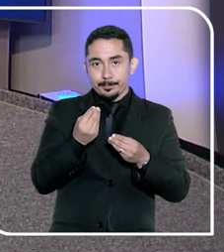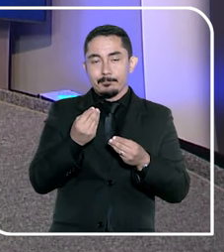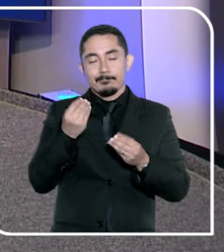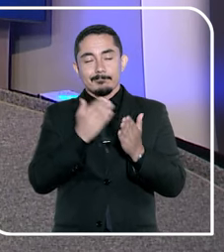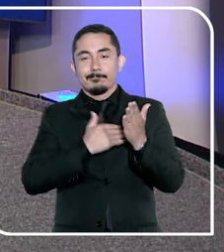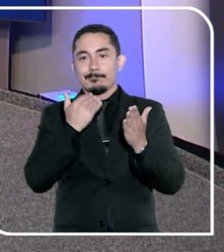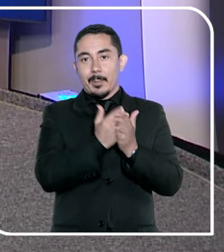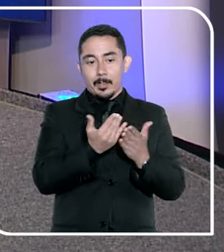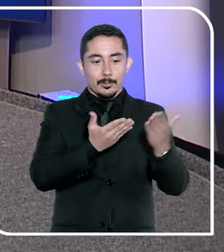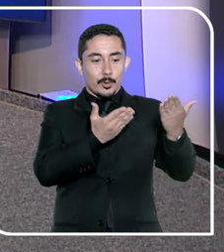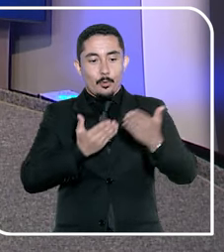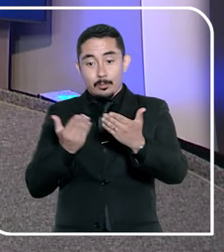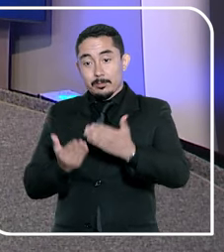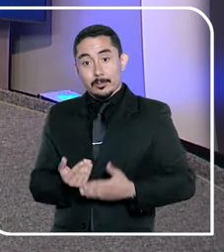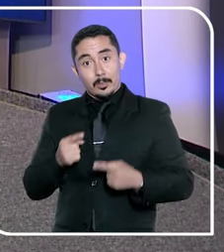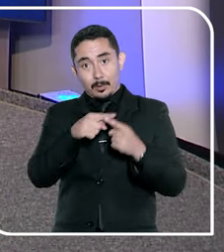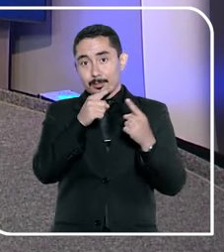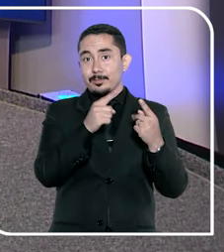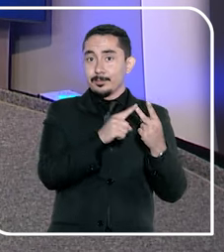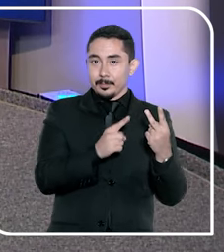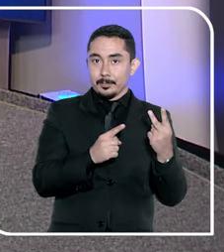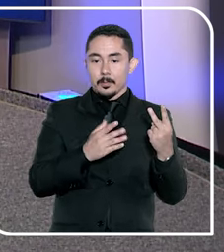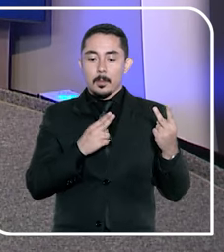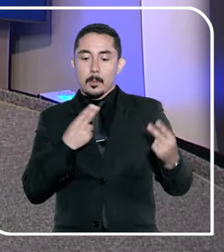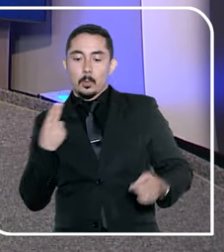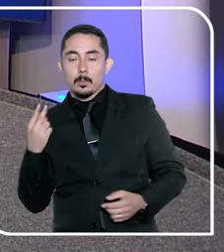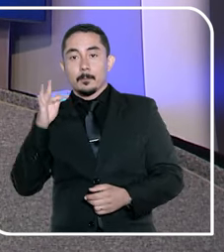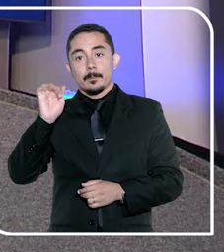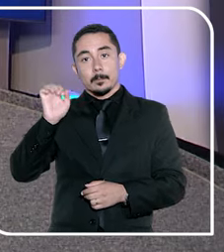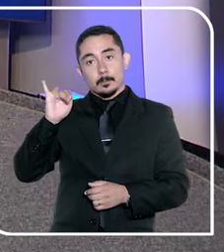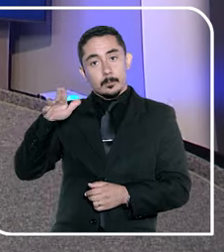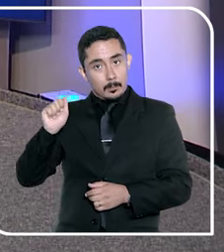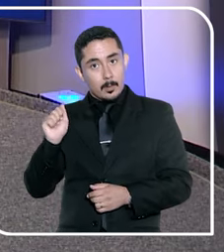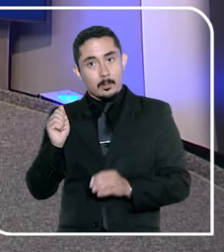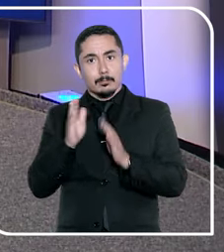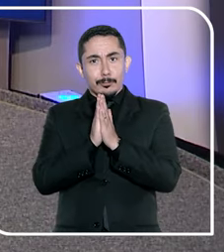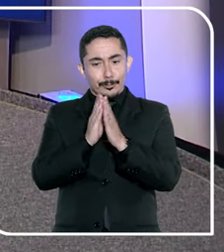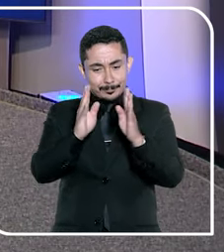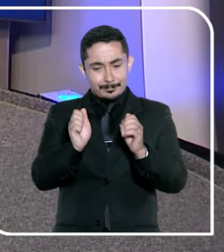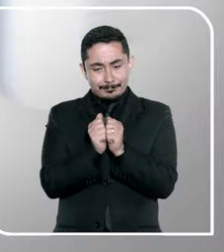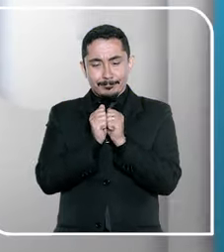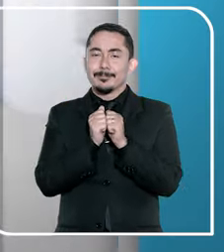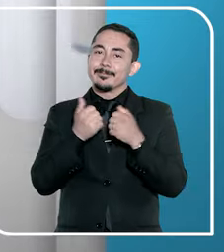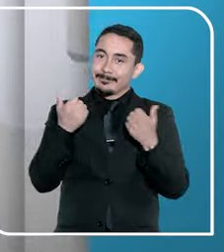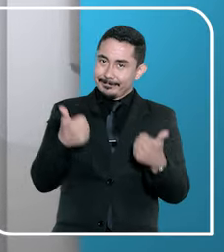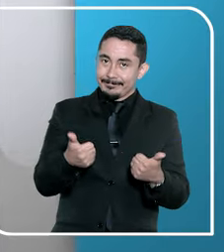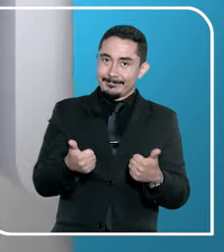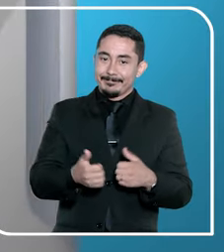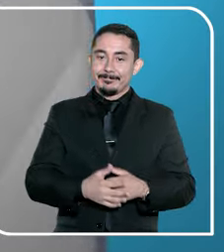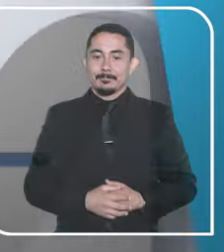convidados de hoje eu sou Fátima choa e espero que você fique com a gente a partir de